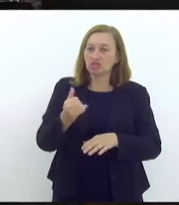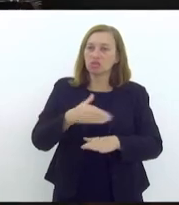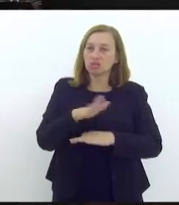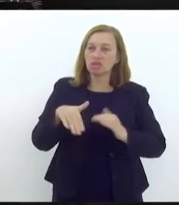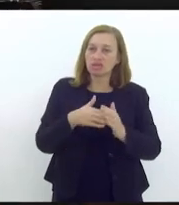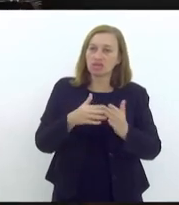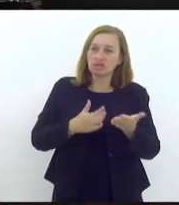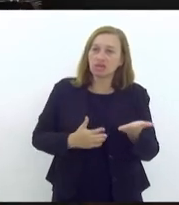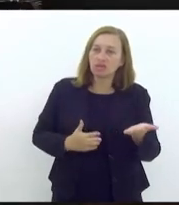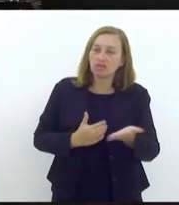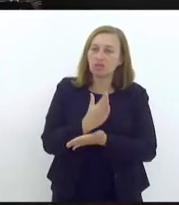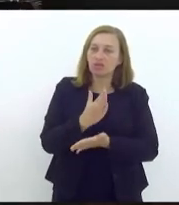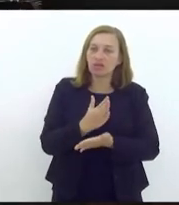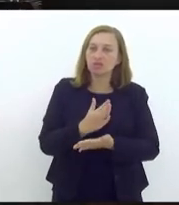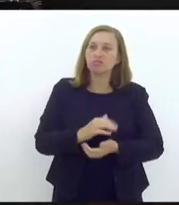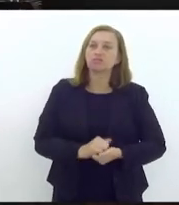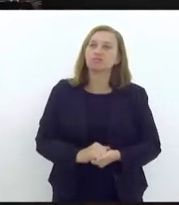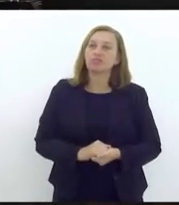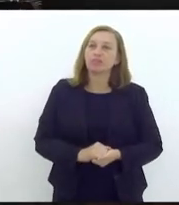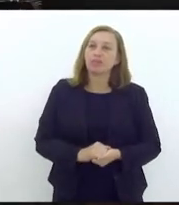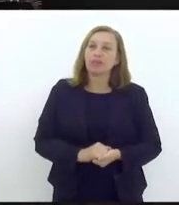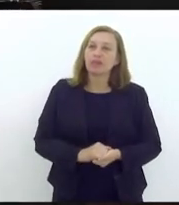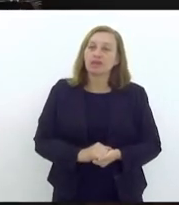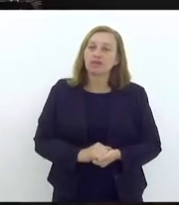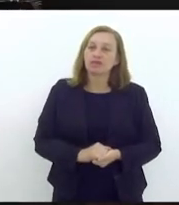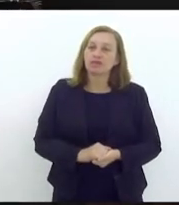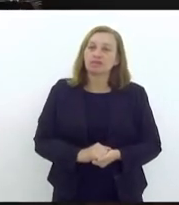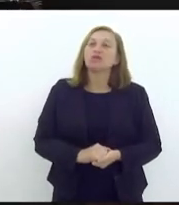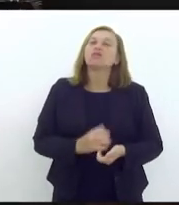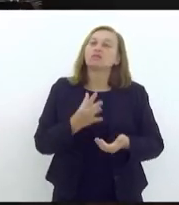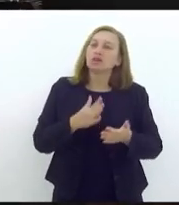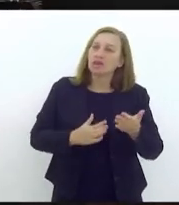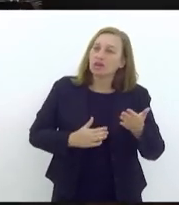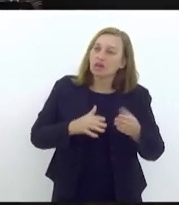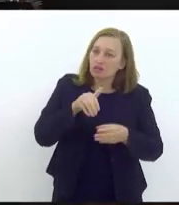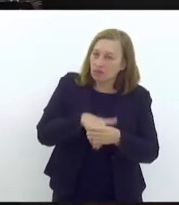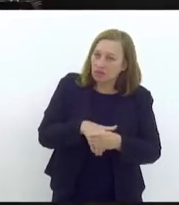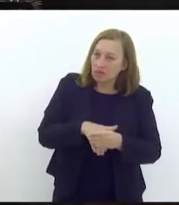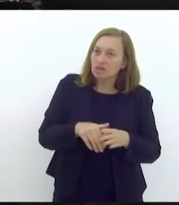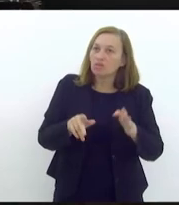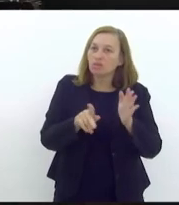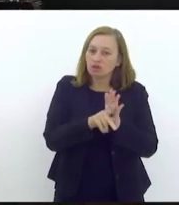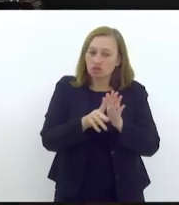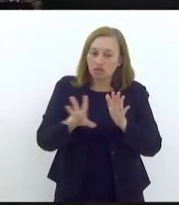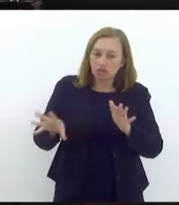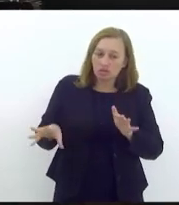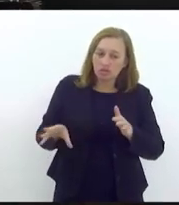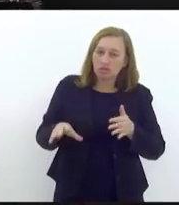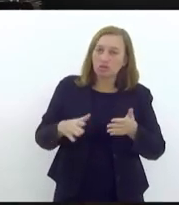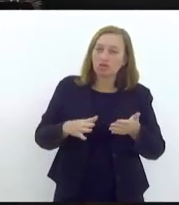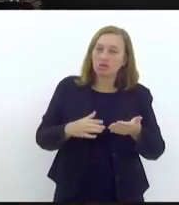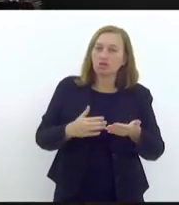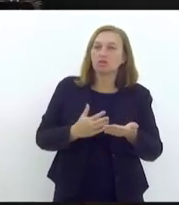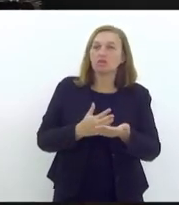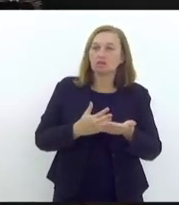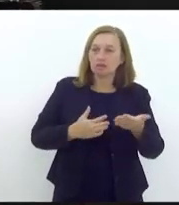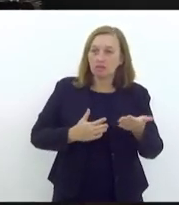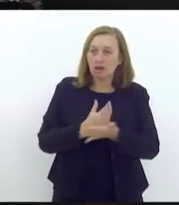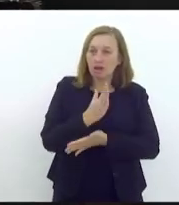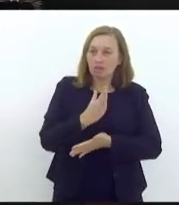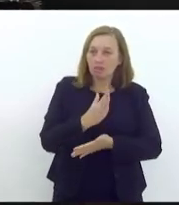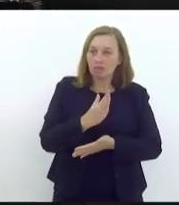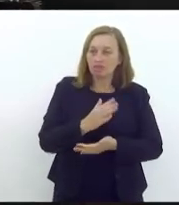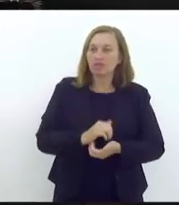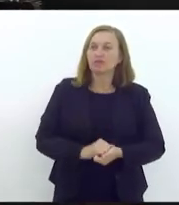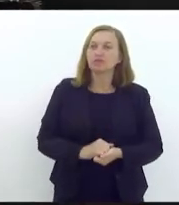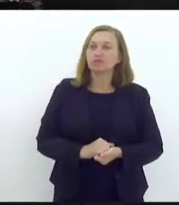permaneçam Como estão aprovado vai em votação o projeto assim emendado senhores que a própria mãe diz como